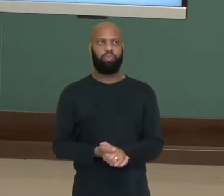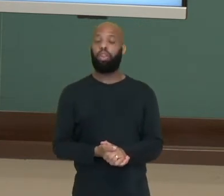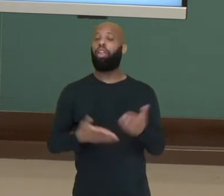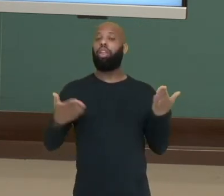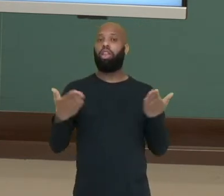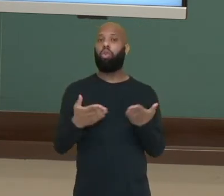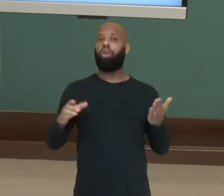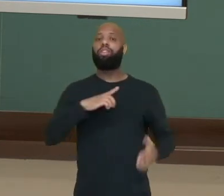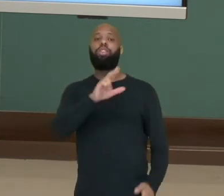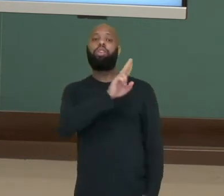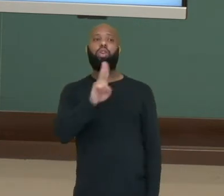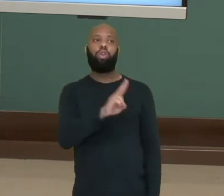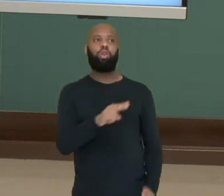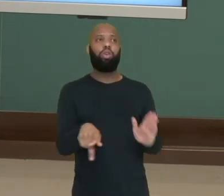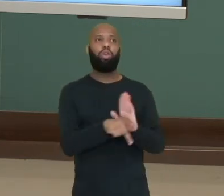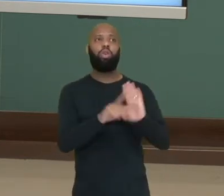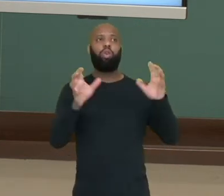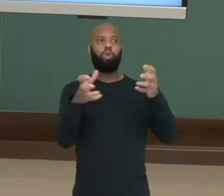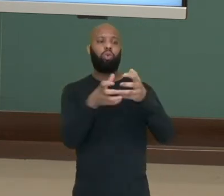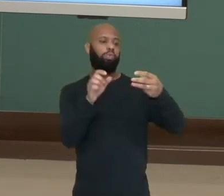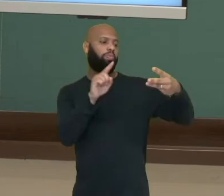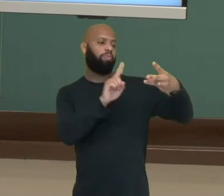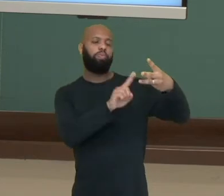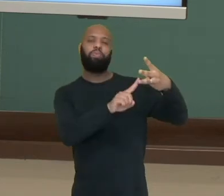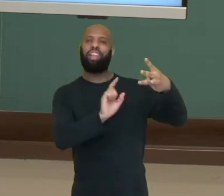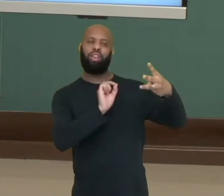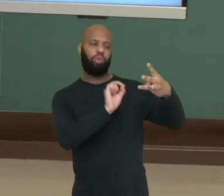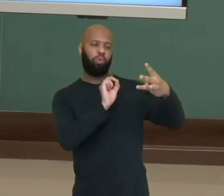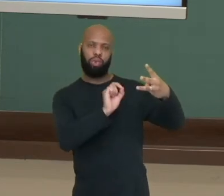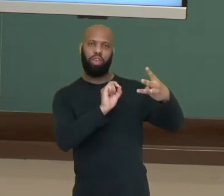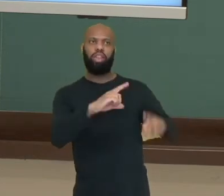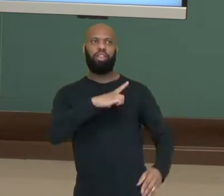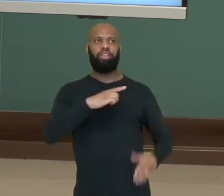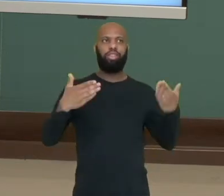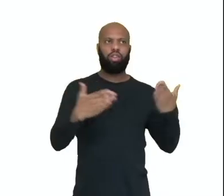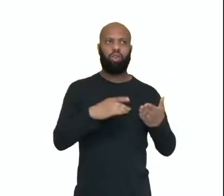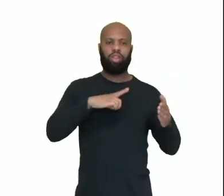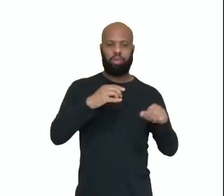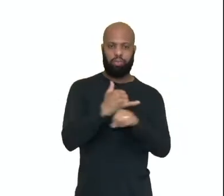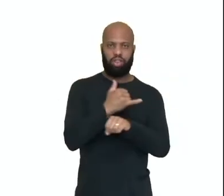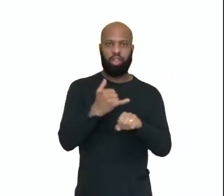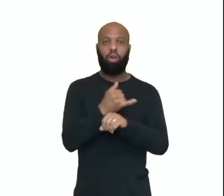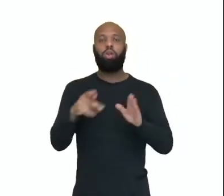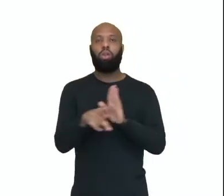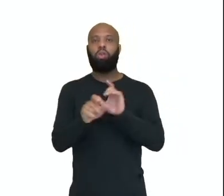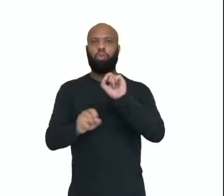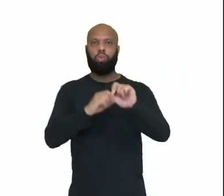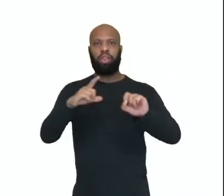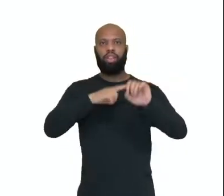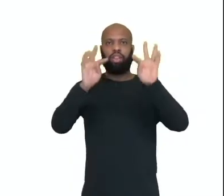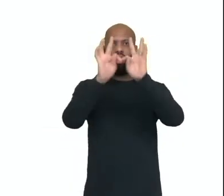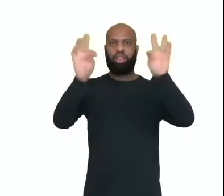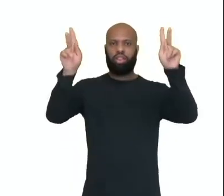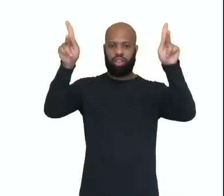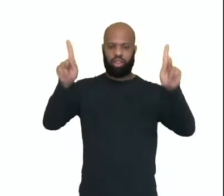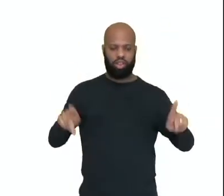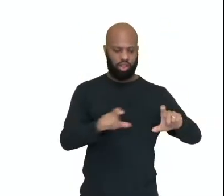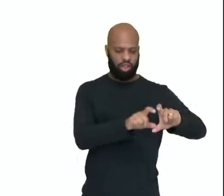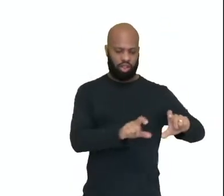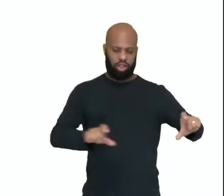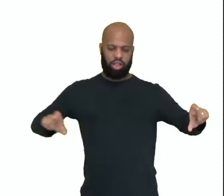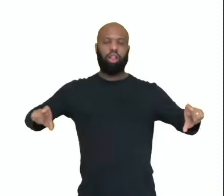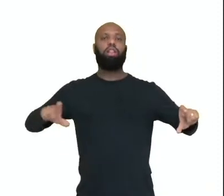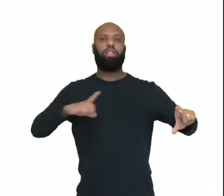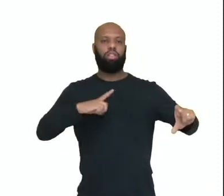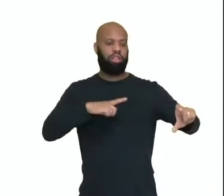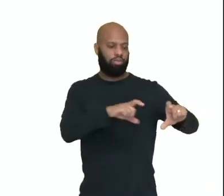E a nomenclatura, então, para os superóxidos. Então, a gente vai ter lá metais alcalinos, que é da família 1A ou família 1, e